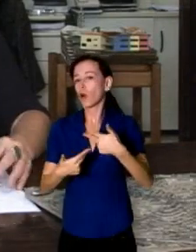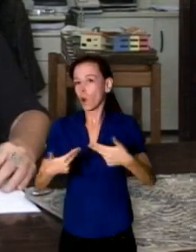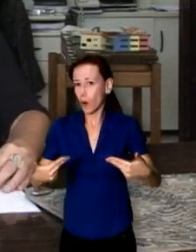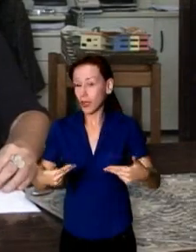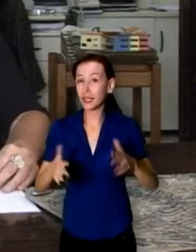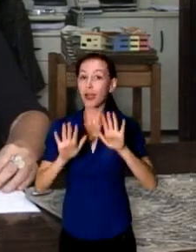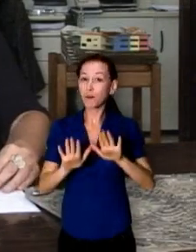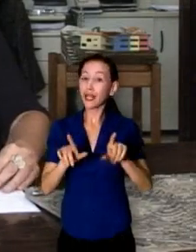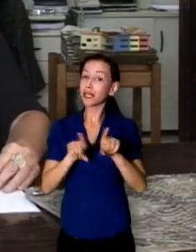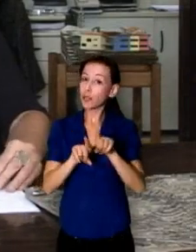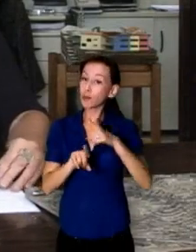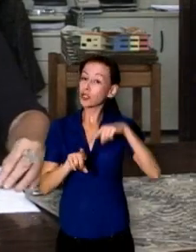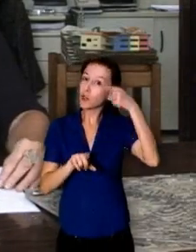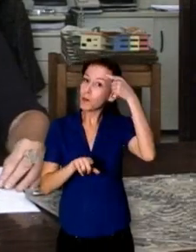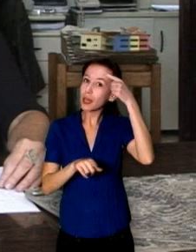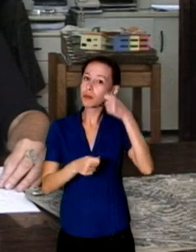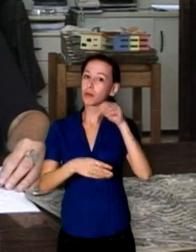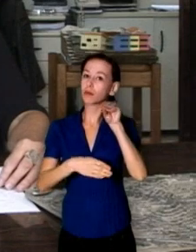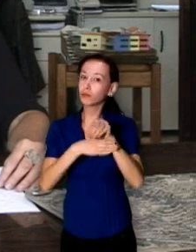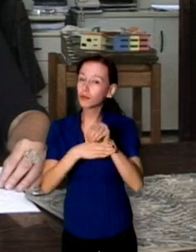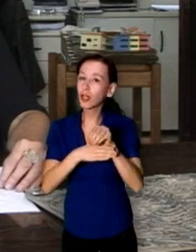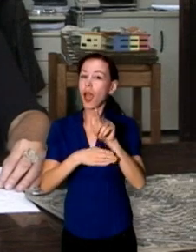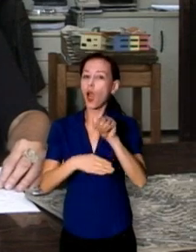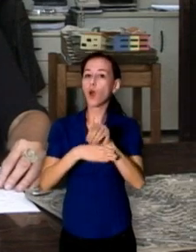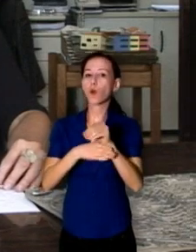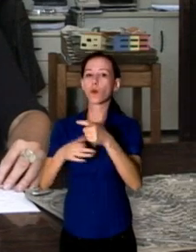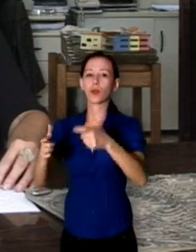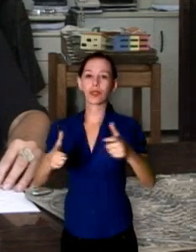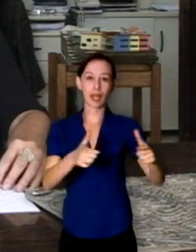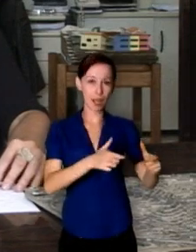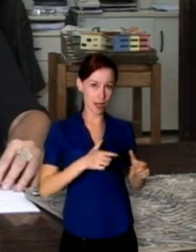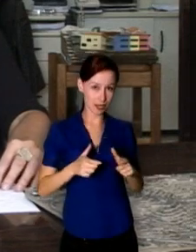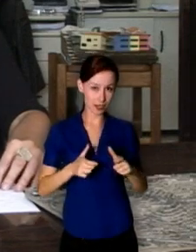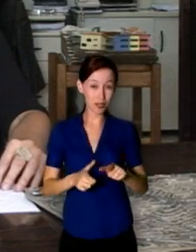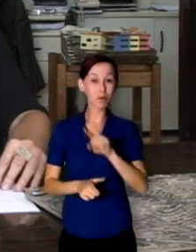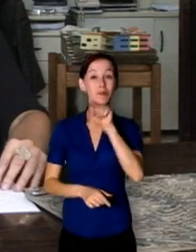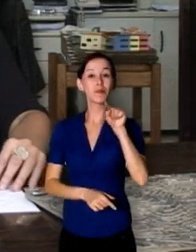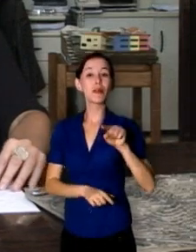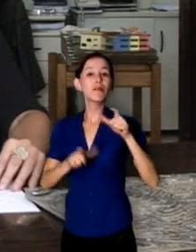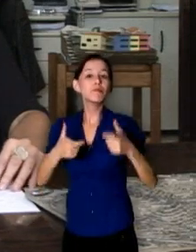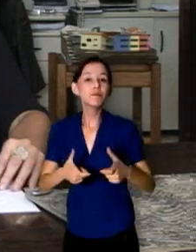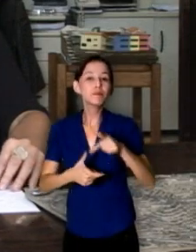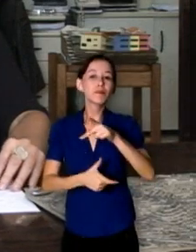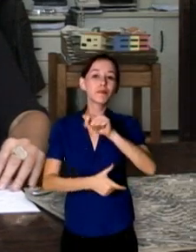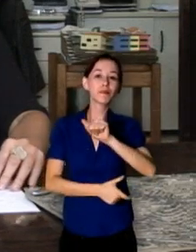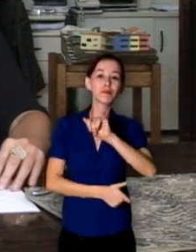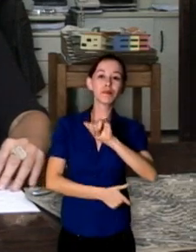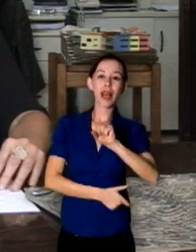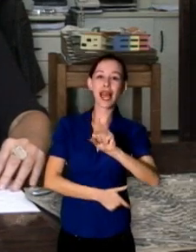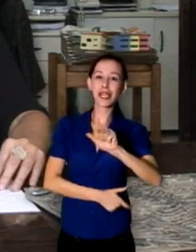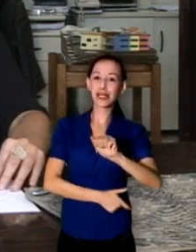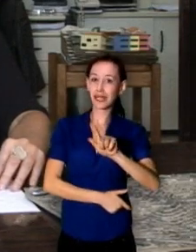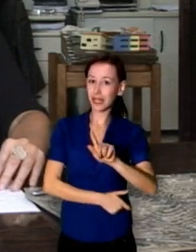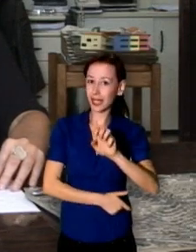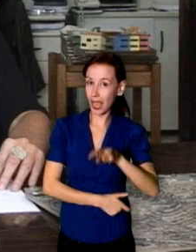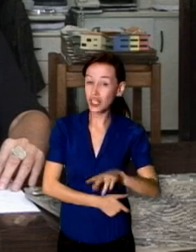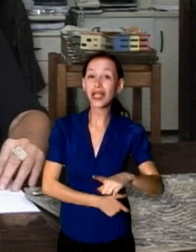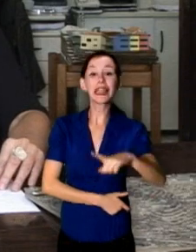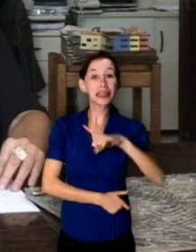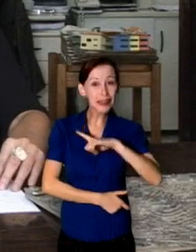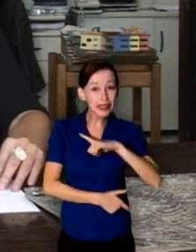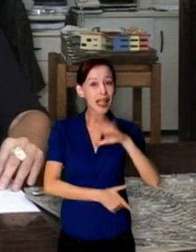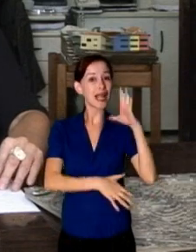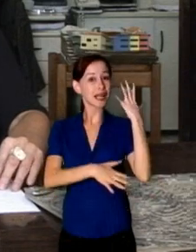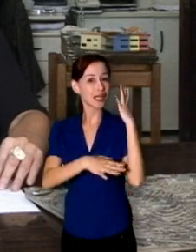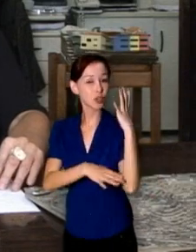pensar também em cuidar dessas áreas e tal. A paisagem é mais do que a natureza, mesmo porque